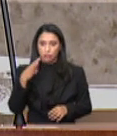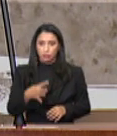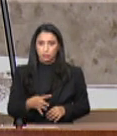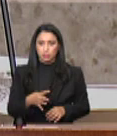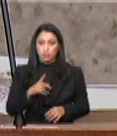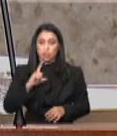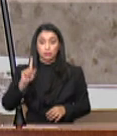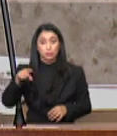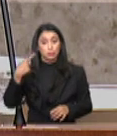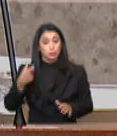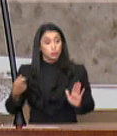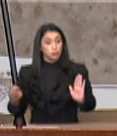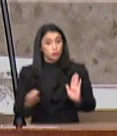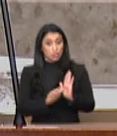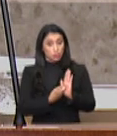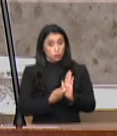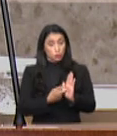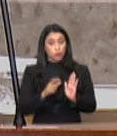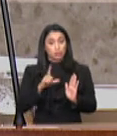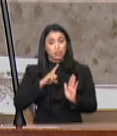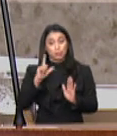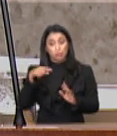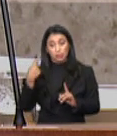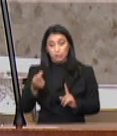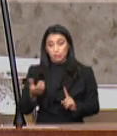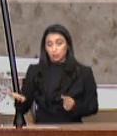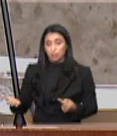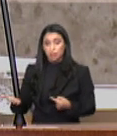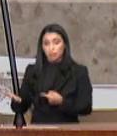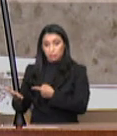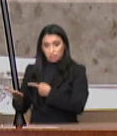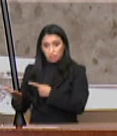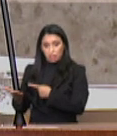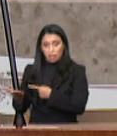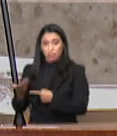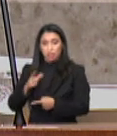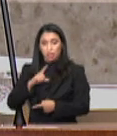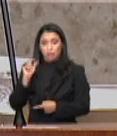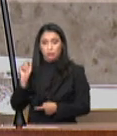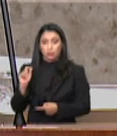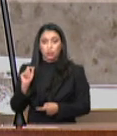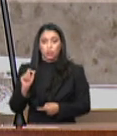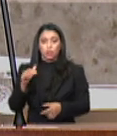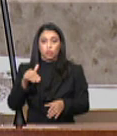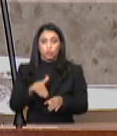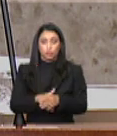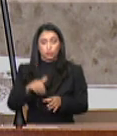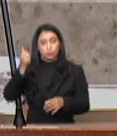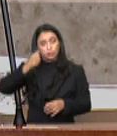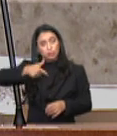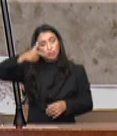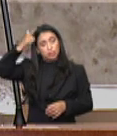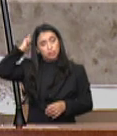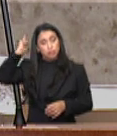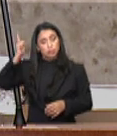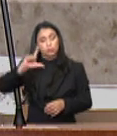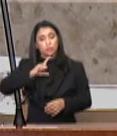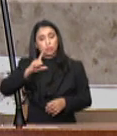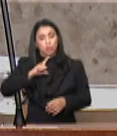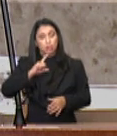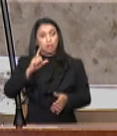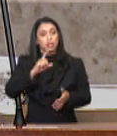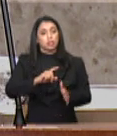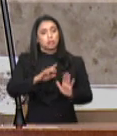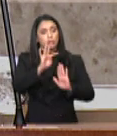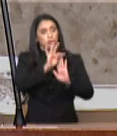depois o delator e, por fim, o delatado, nos termos do voto do ministro Alexandre de Moraes,